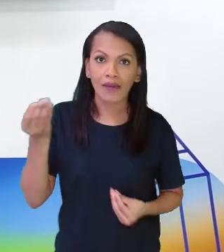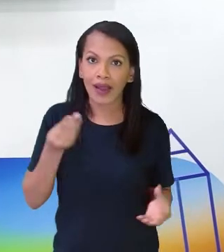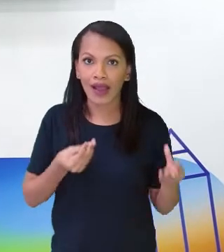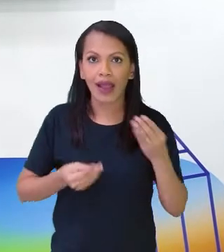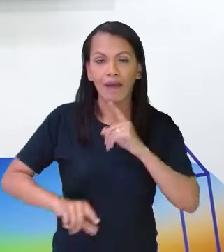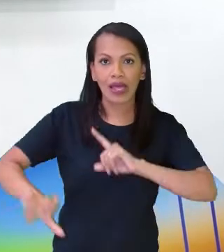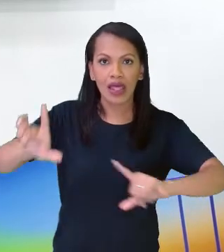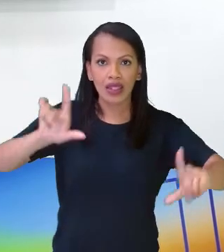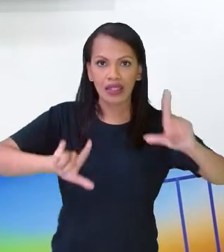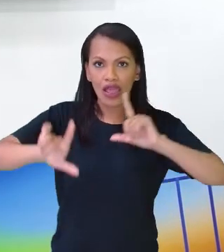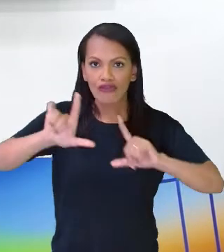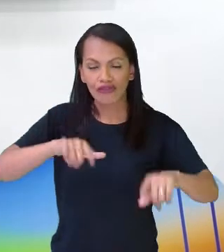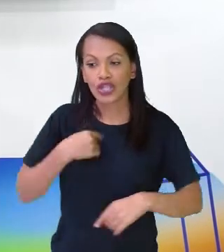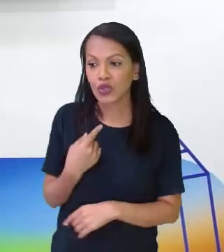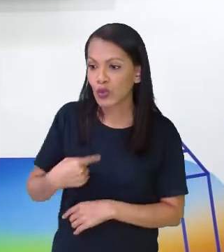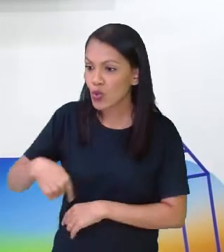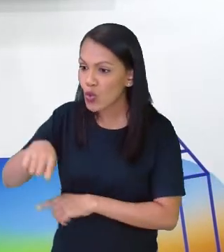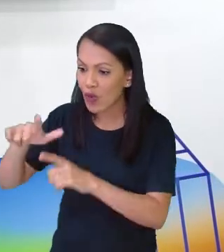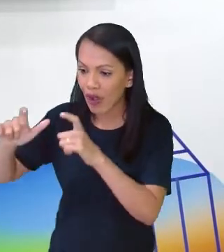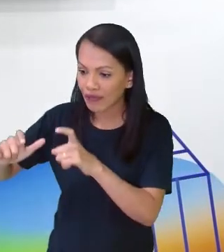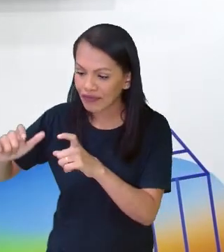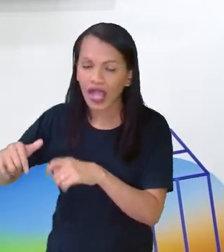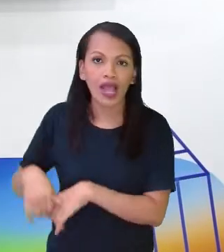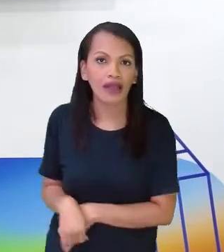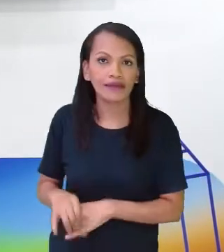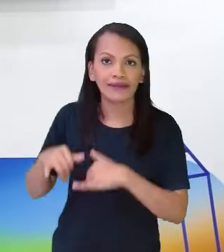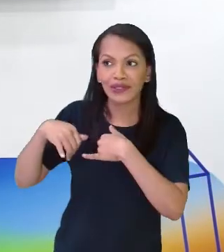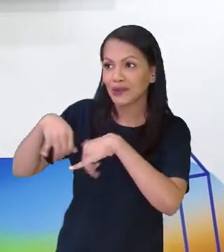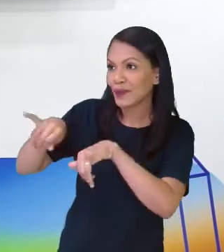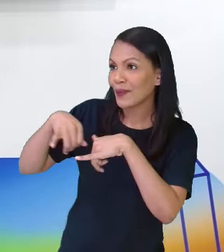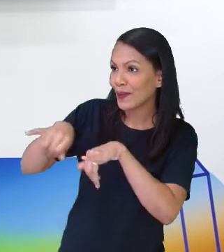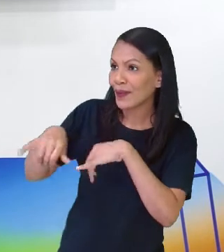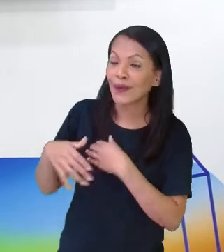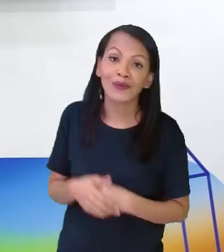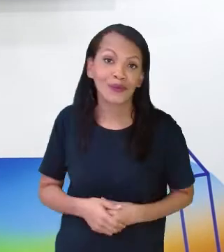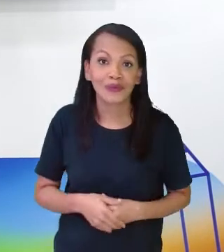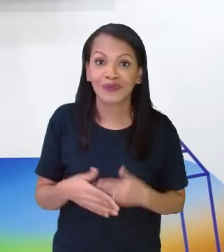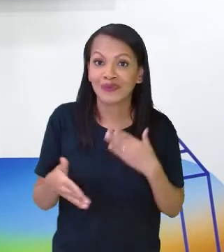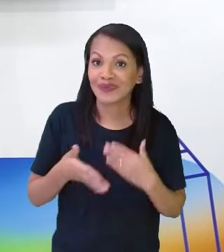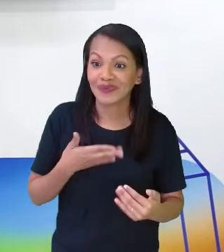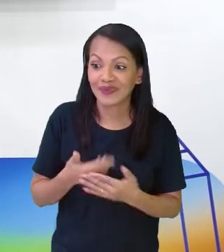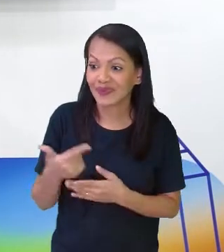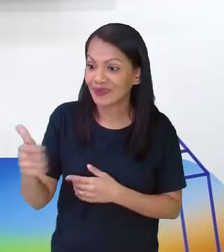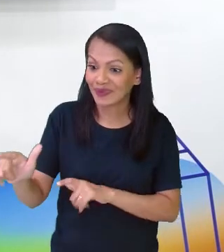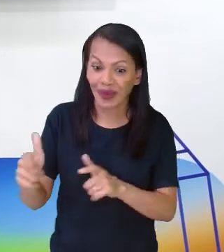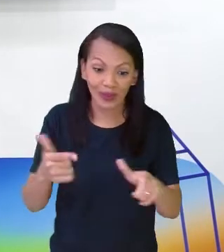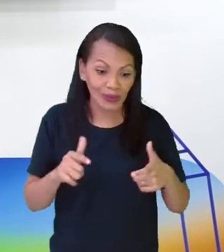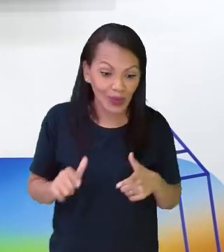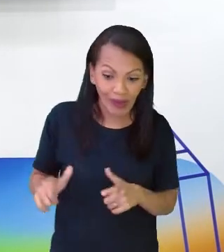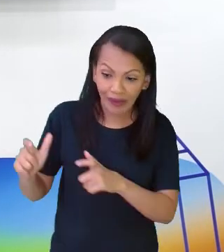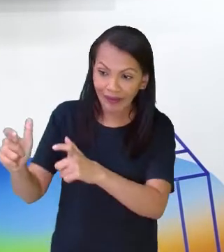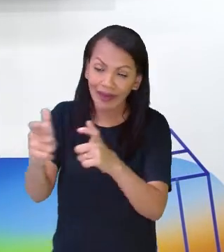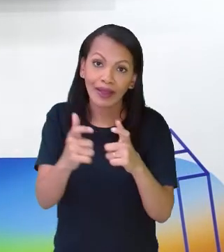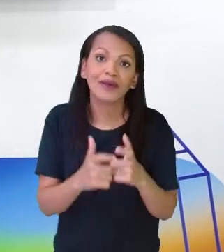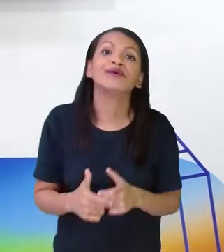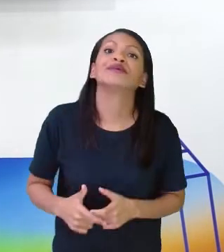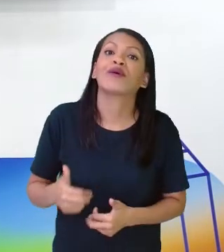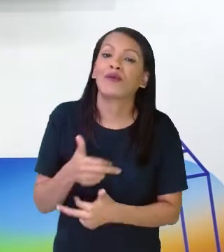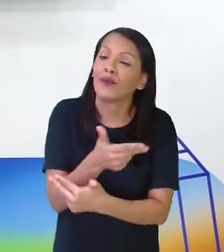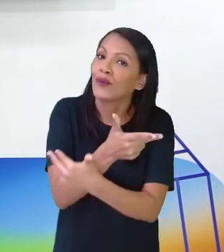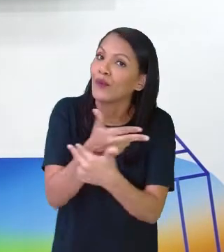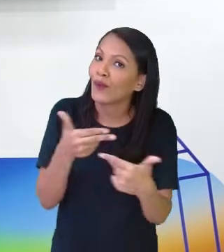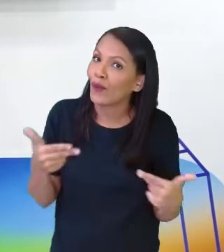no local onde a gente vai, no supermercado, em outros ambientes, somos bombardeados aí por